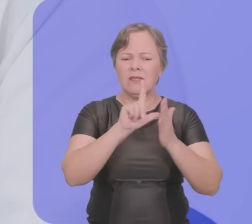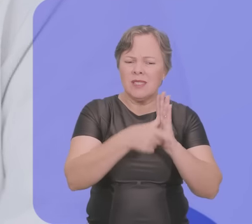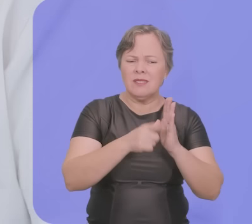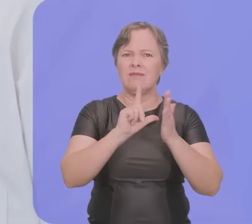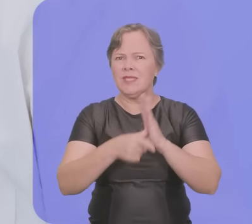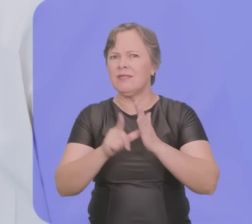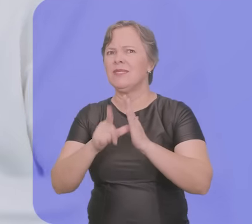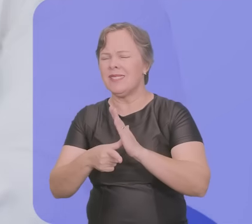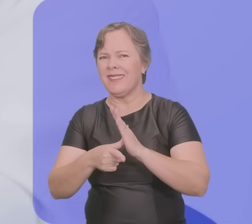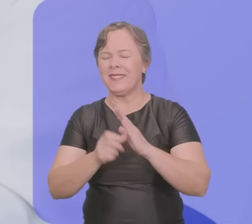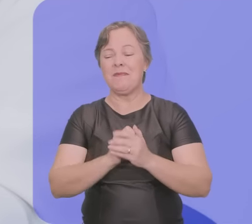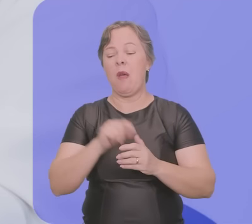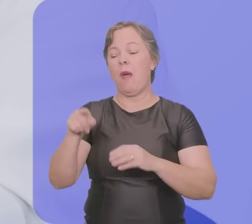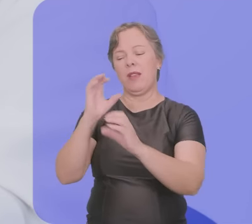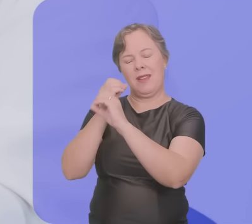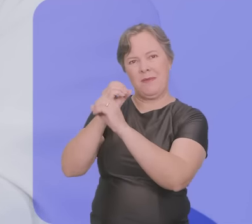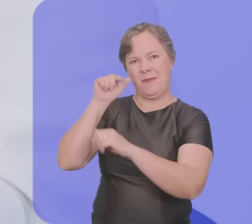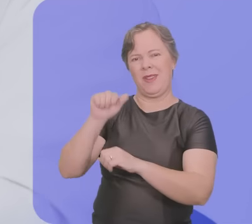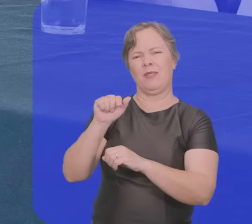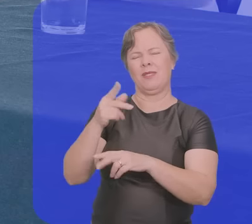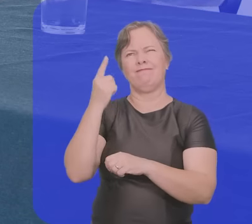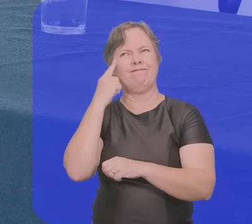Então, o laboratório ele tinha uma